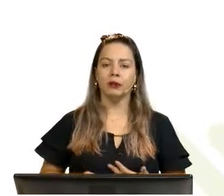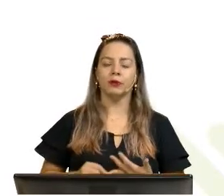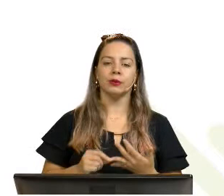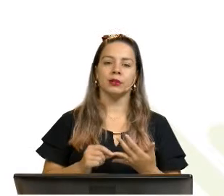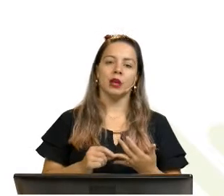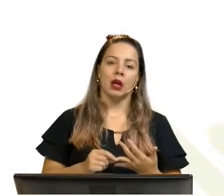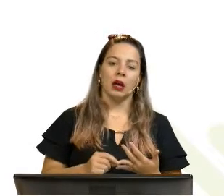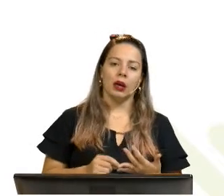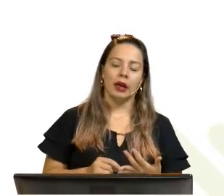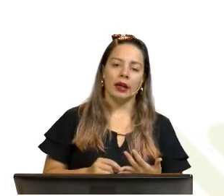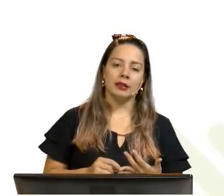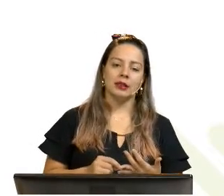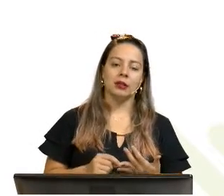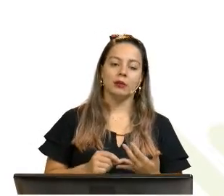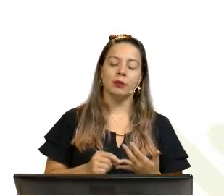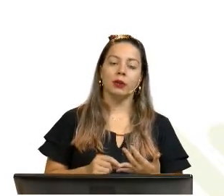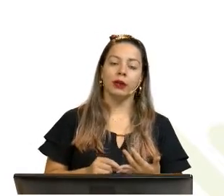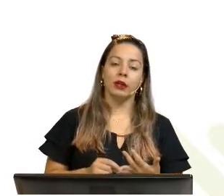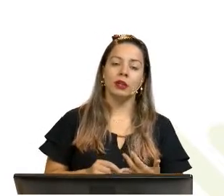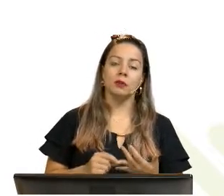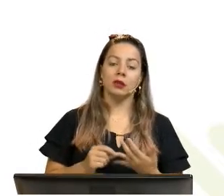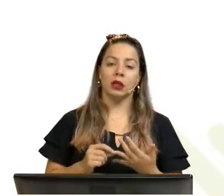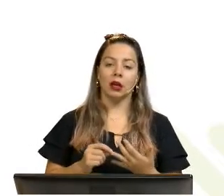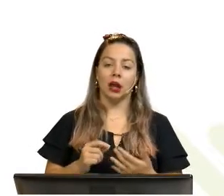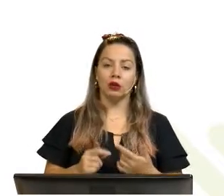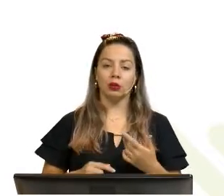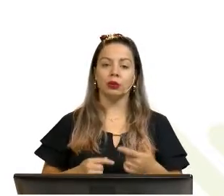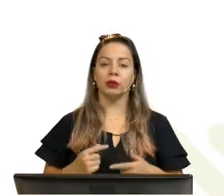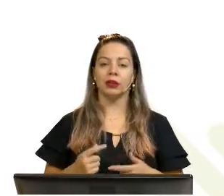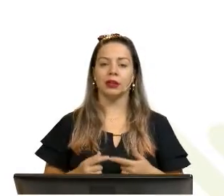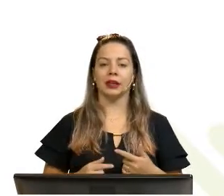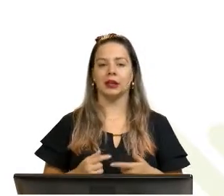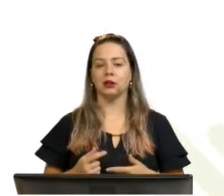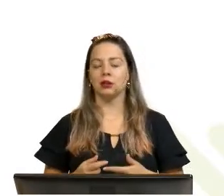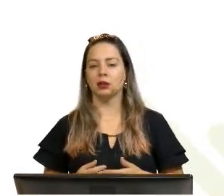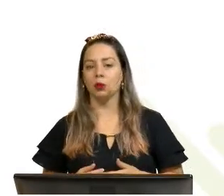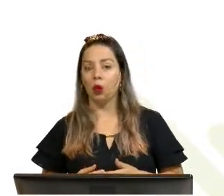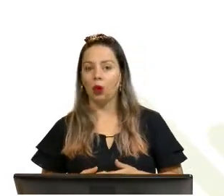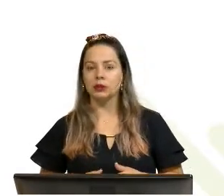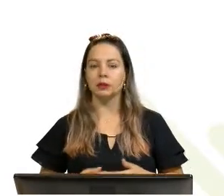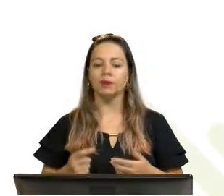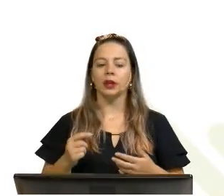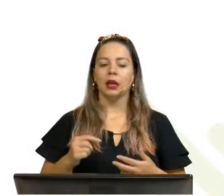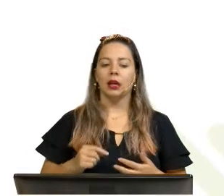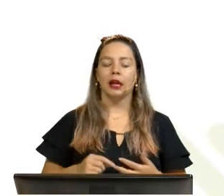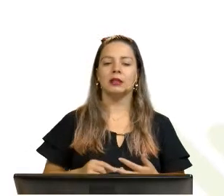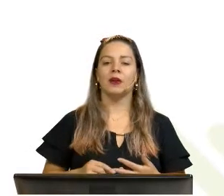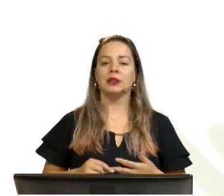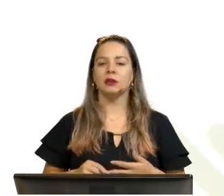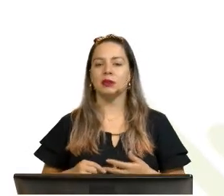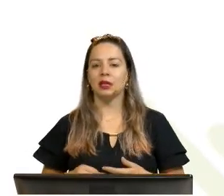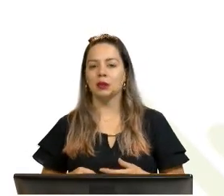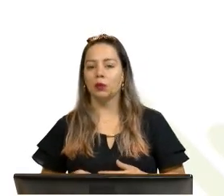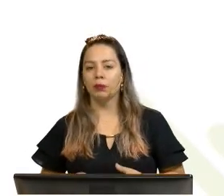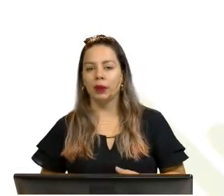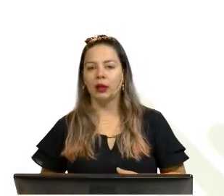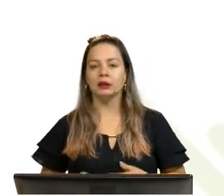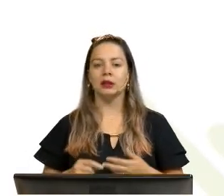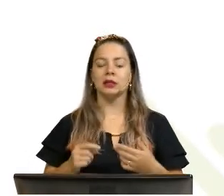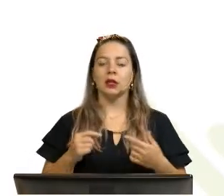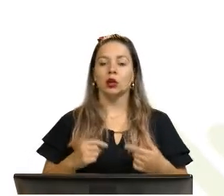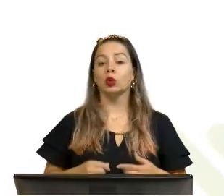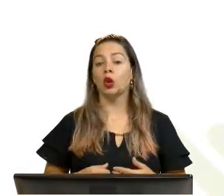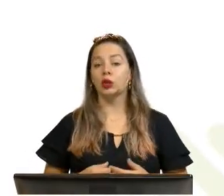herbívoros existem os micro organismos que ajudam na degradação da celulose eles fazem associação com